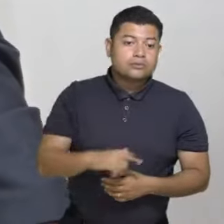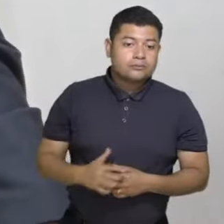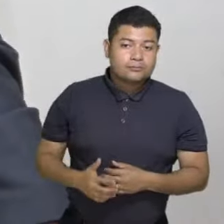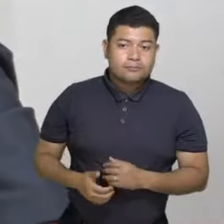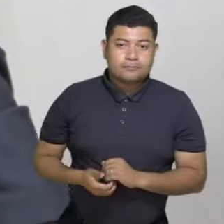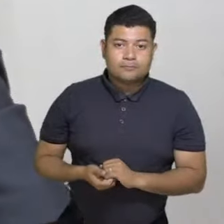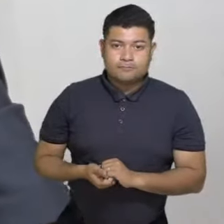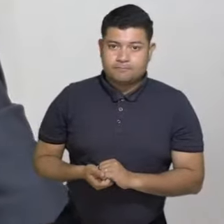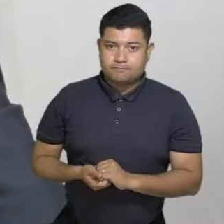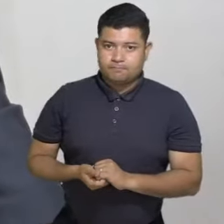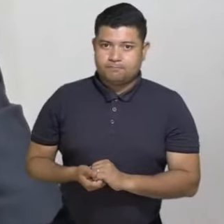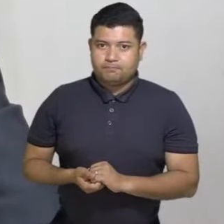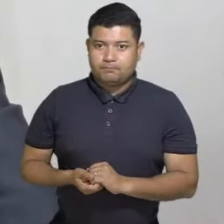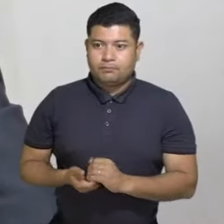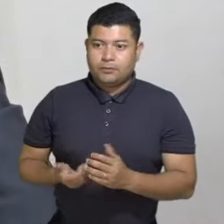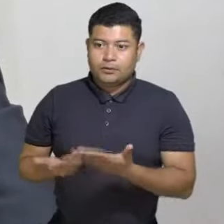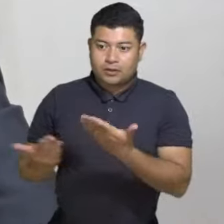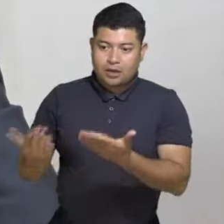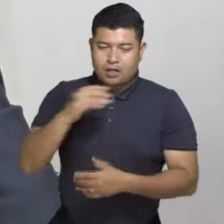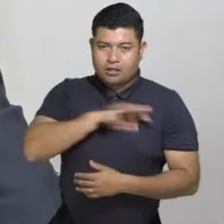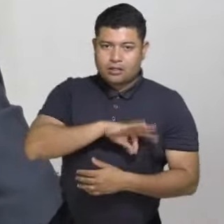Os pensionistas?